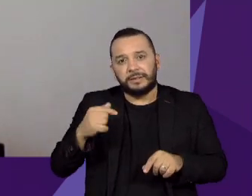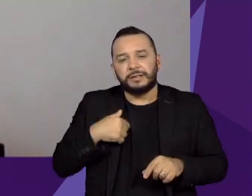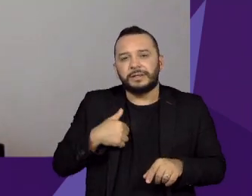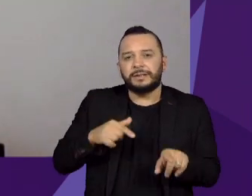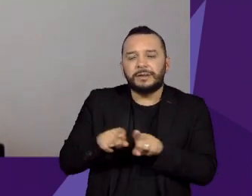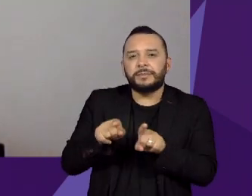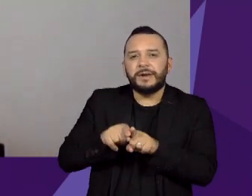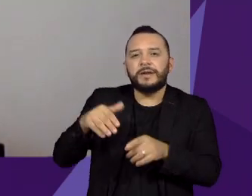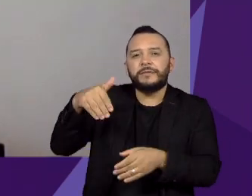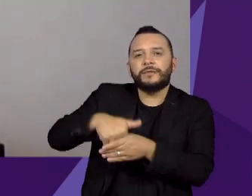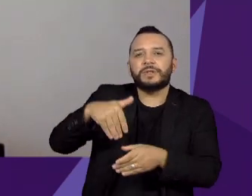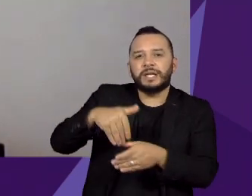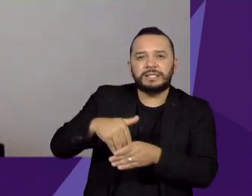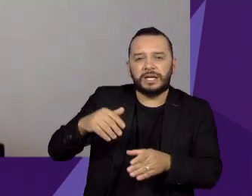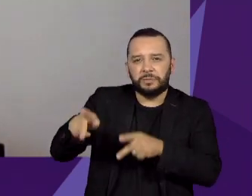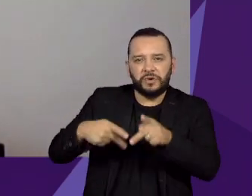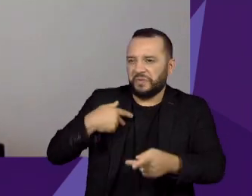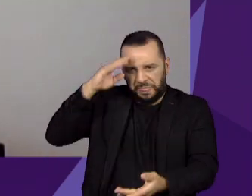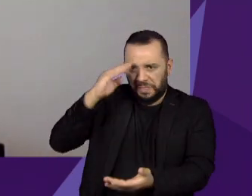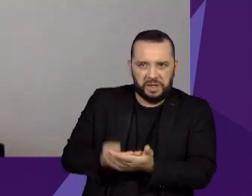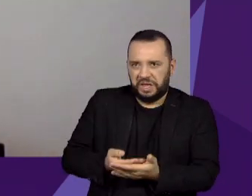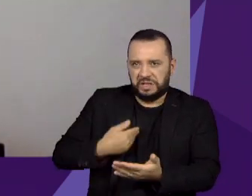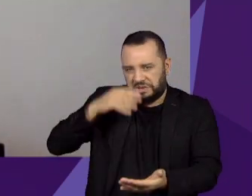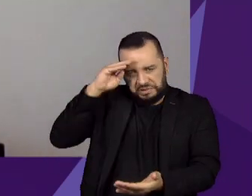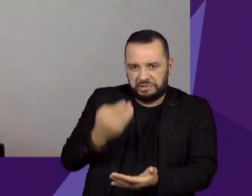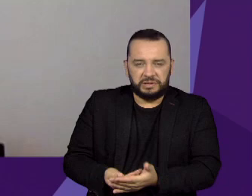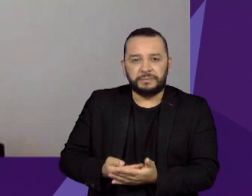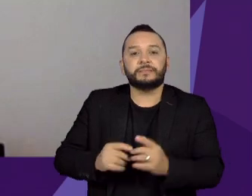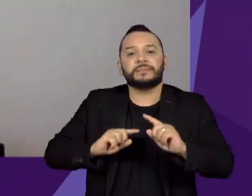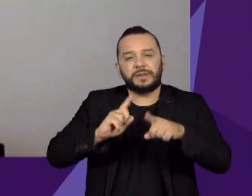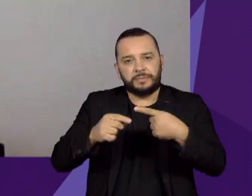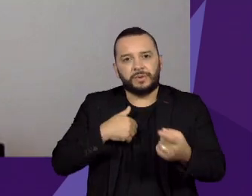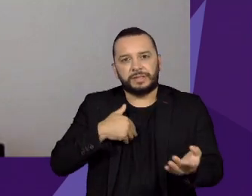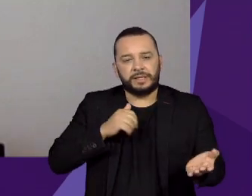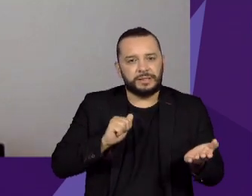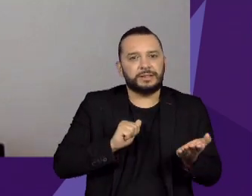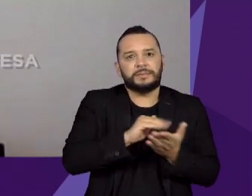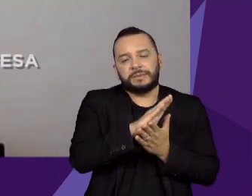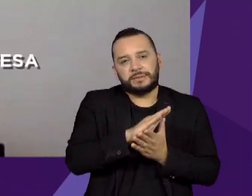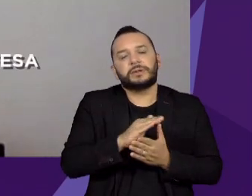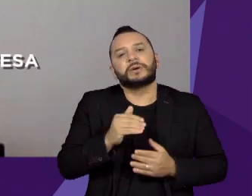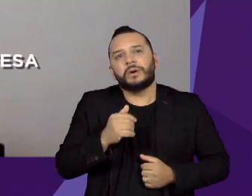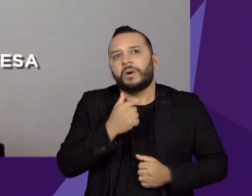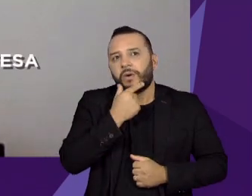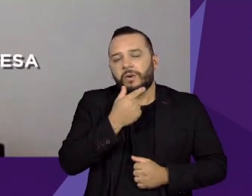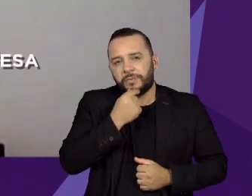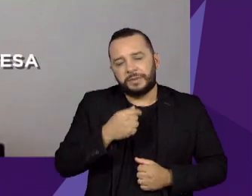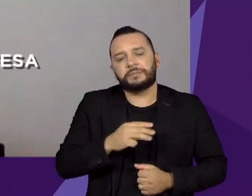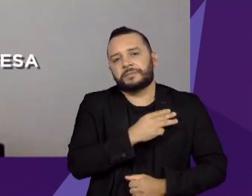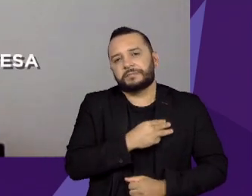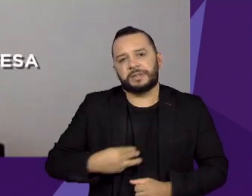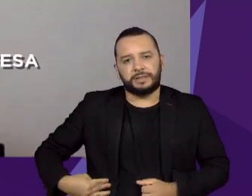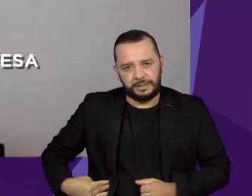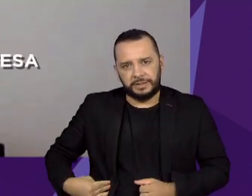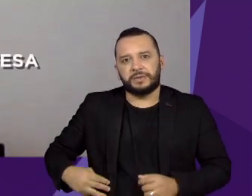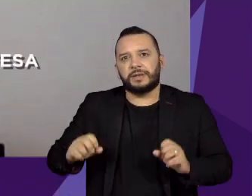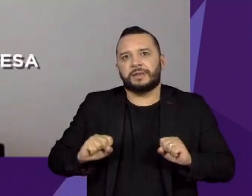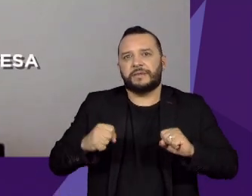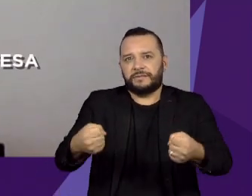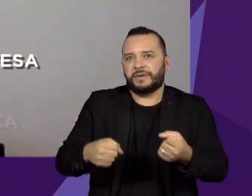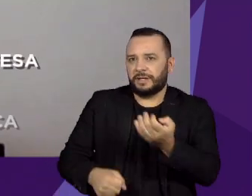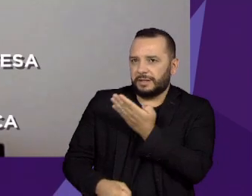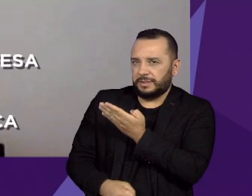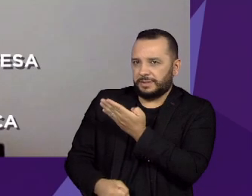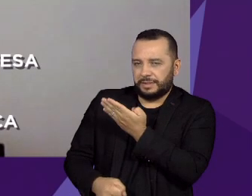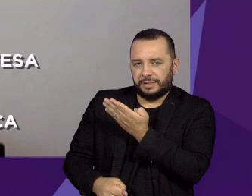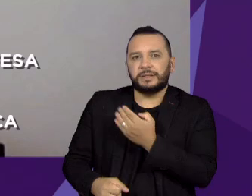Depois, numa semana em que você tem a demissão do ministro da Defesa, demissão de militares por conta